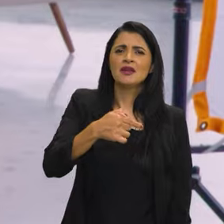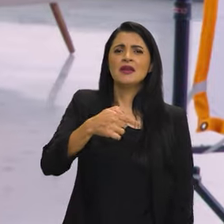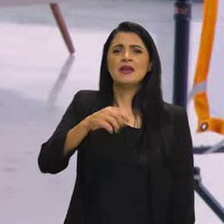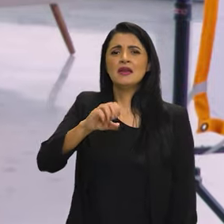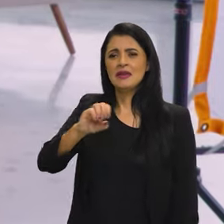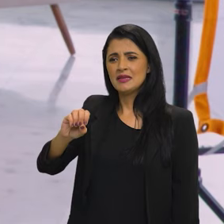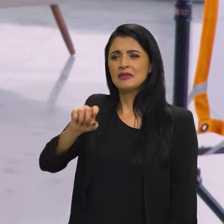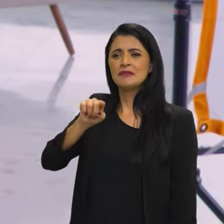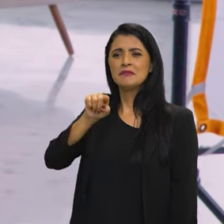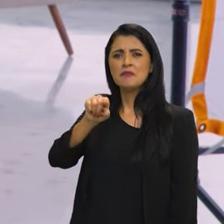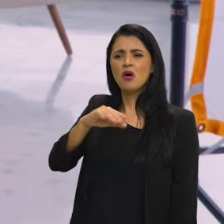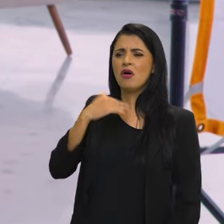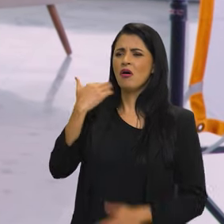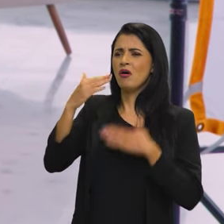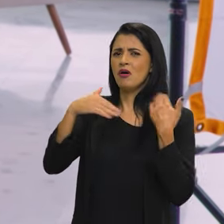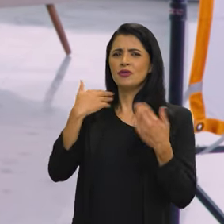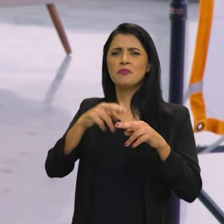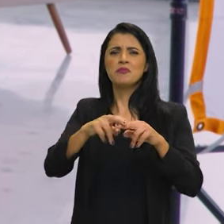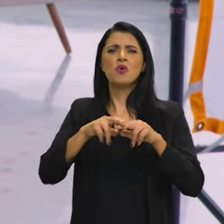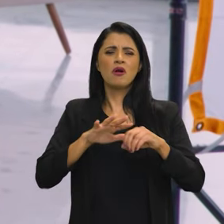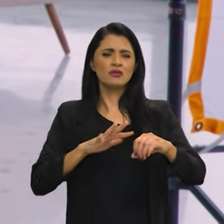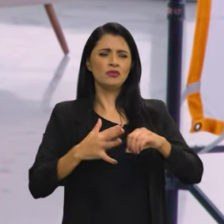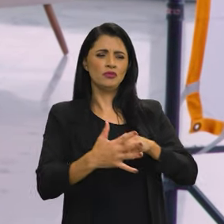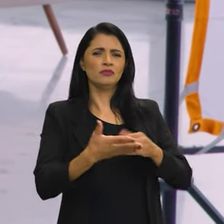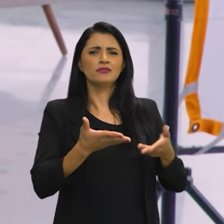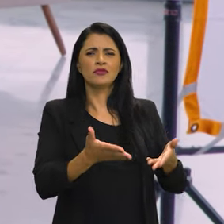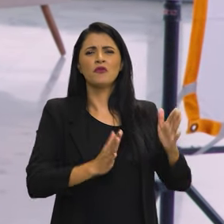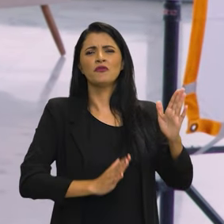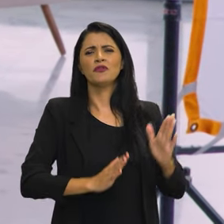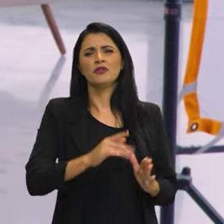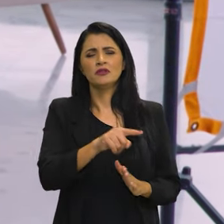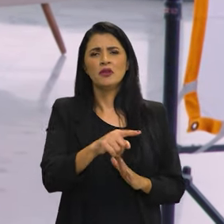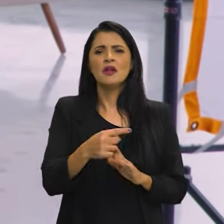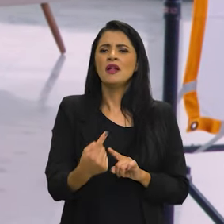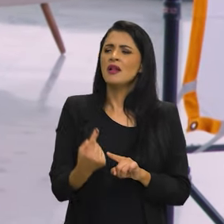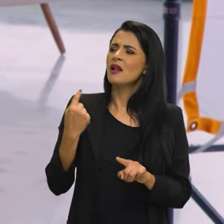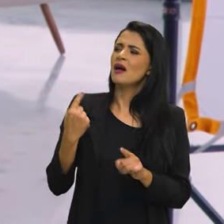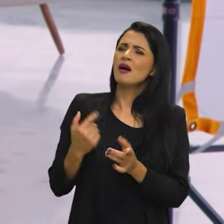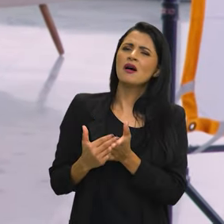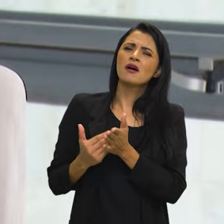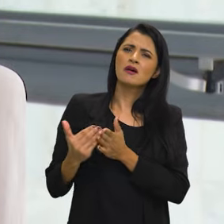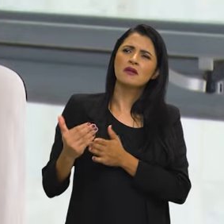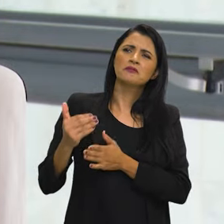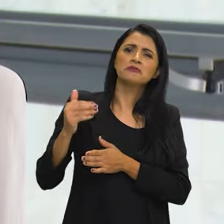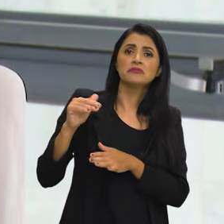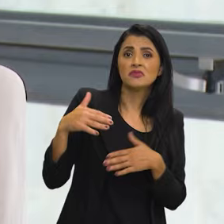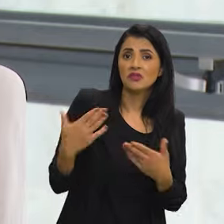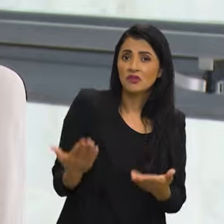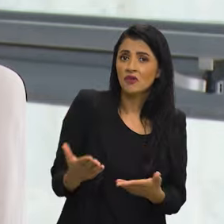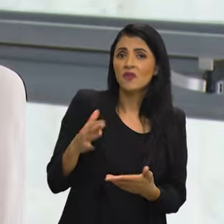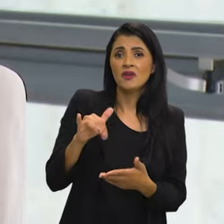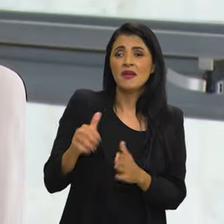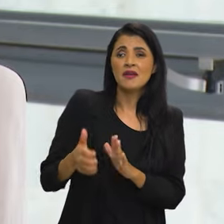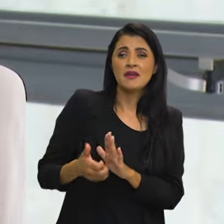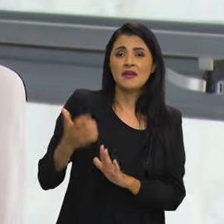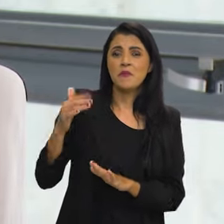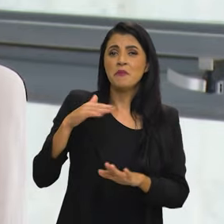de 700 mil mortes em função do covid e lá no início talvez